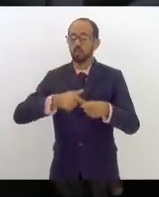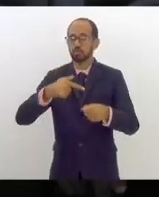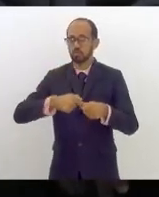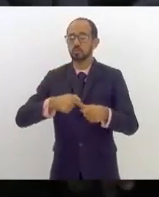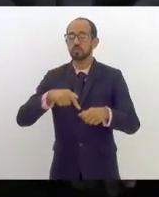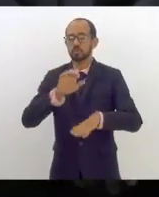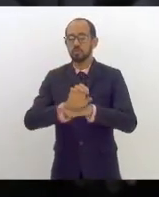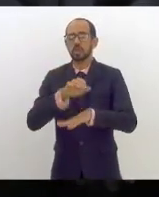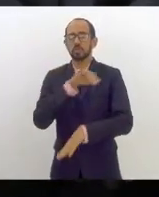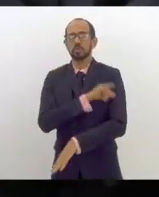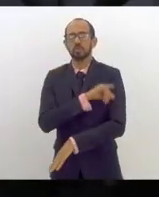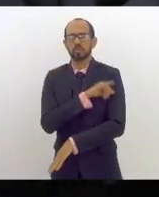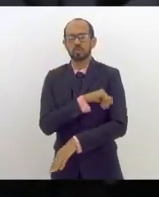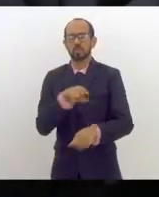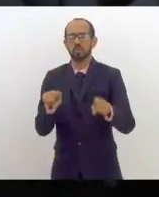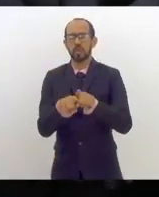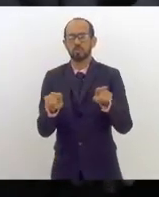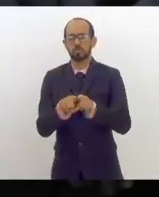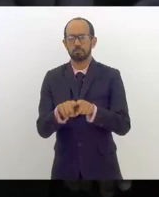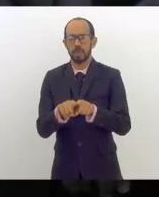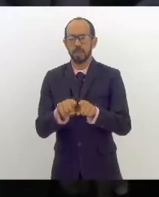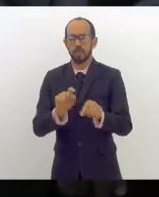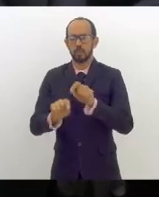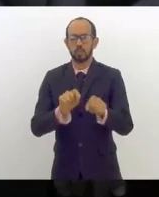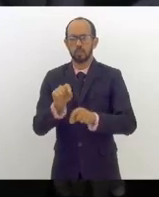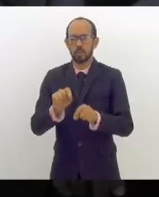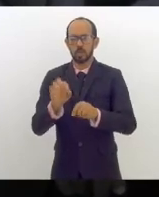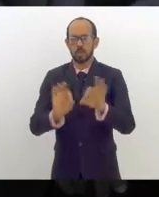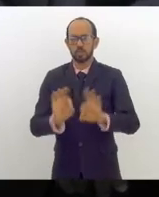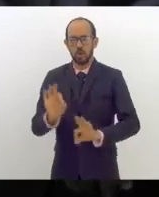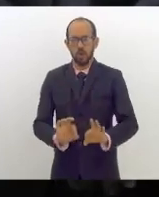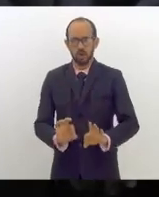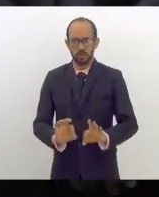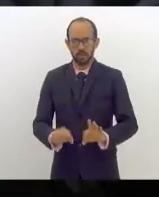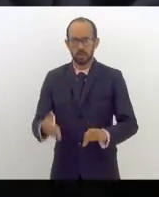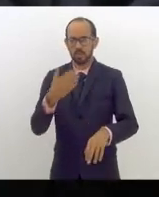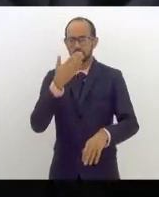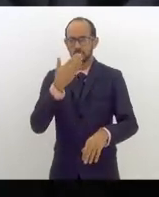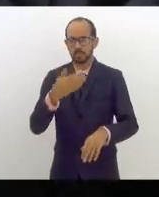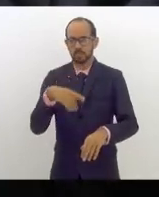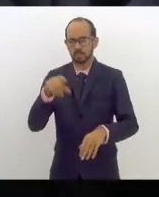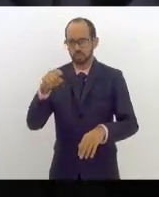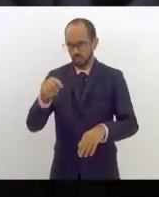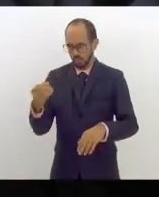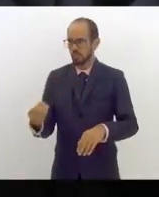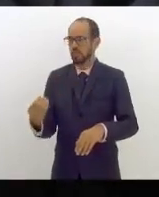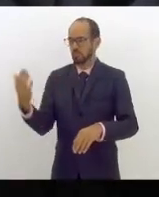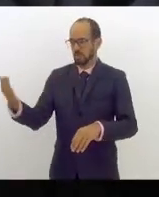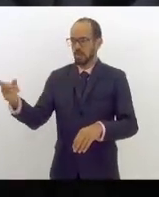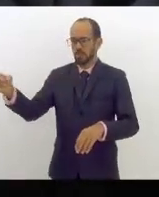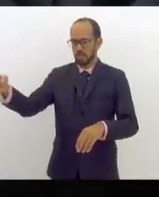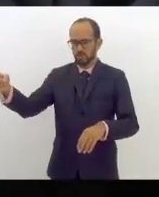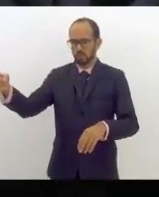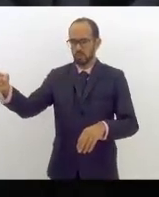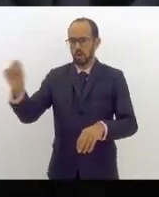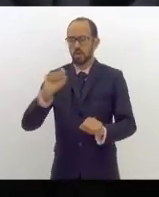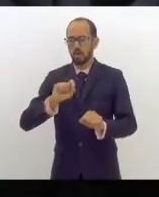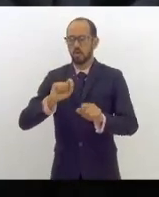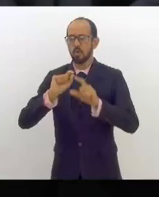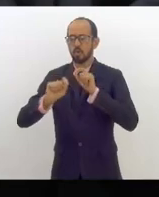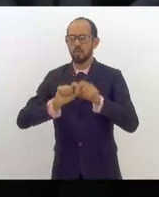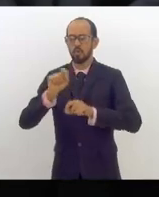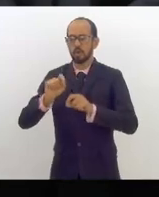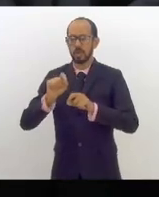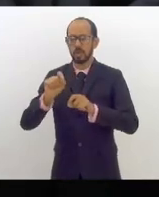e já de antemão na questão de ordem apresentei requerimento dirigido a vossa excelência Para que sejam